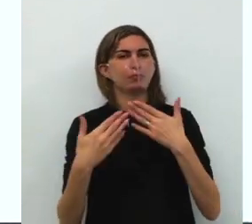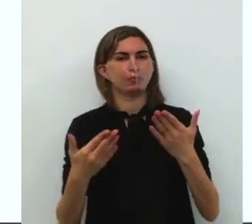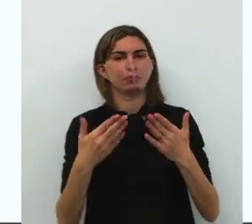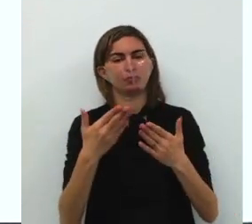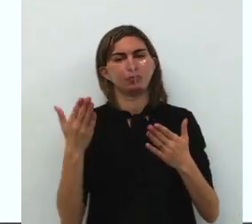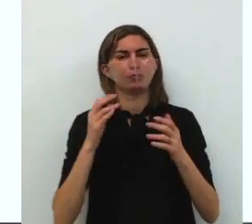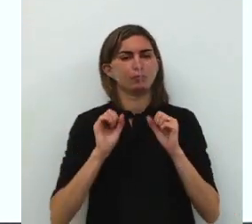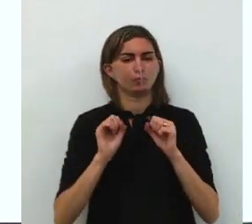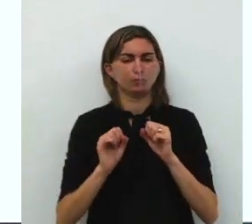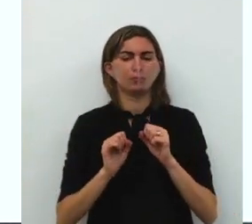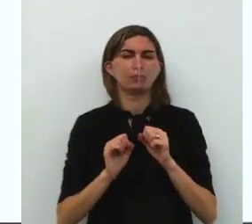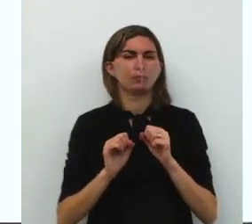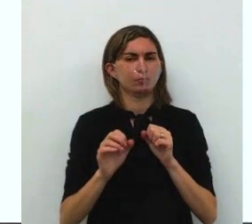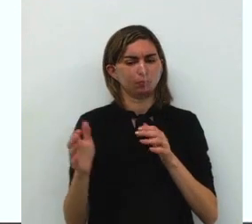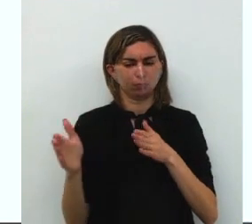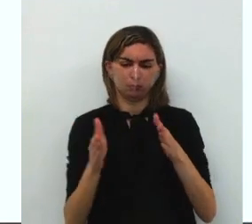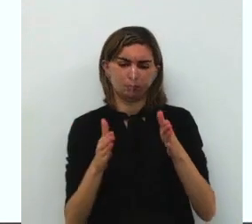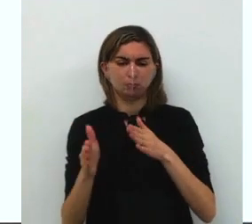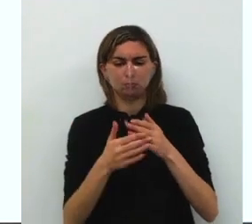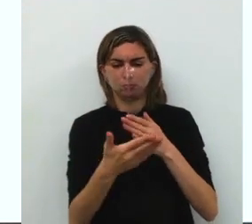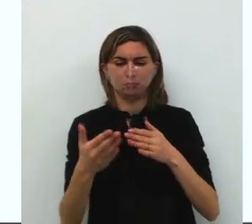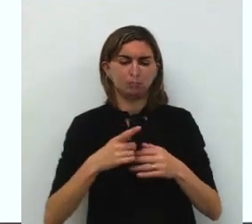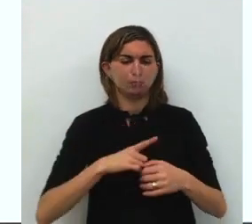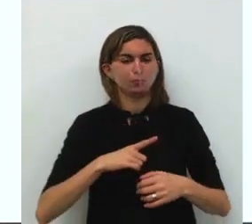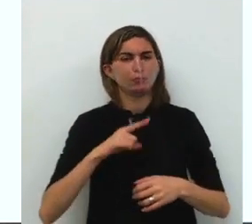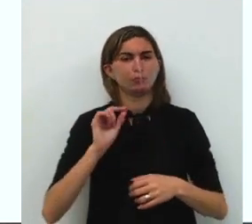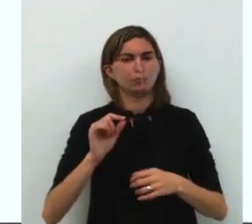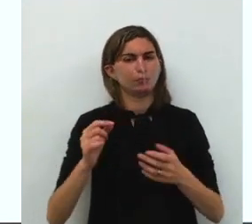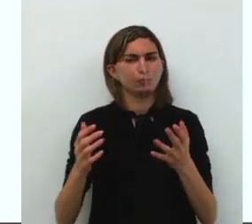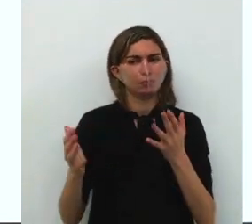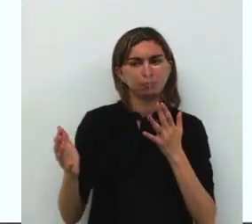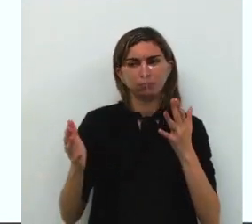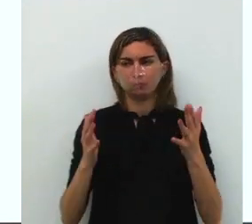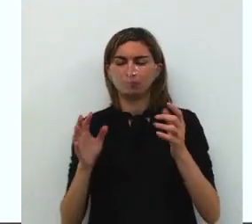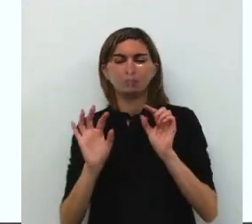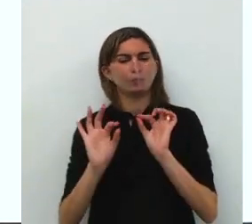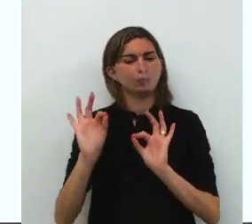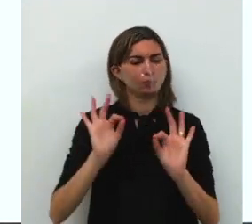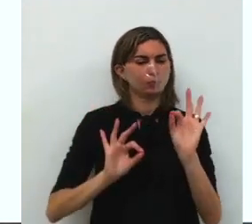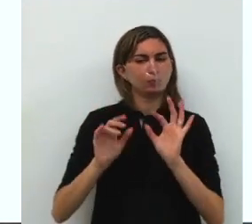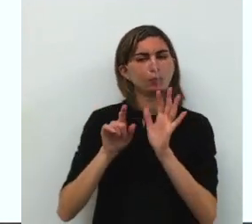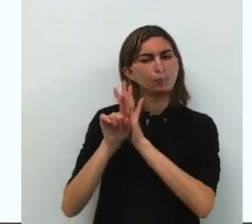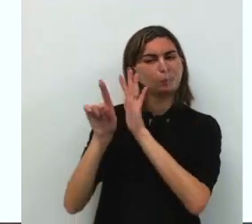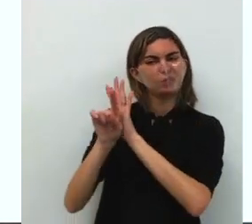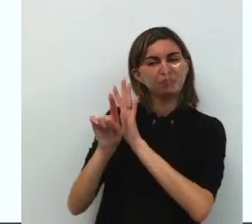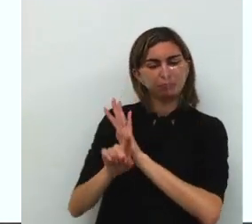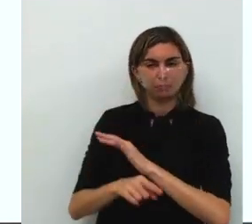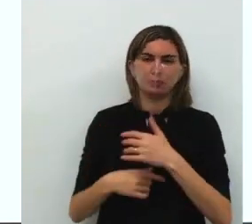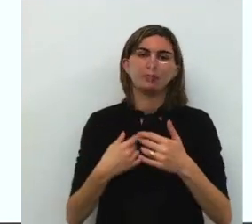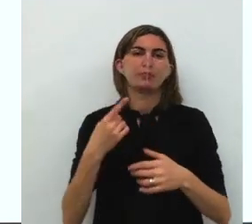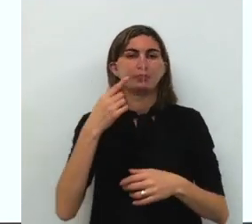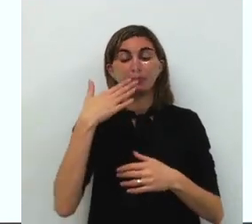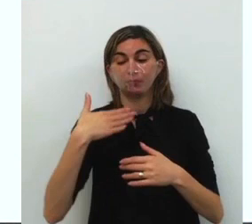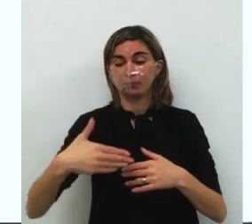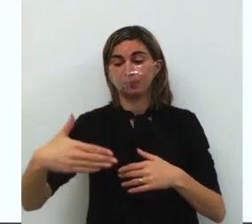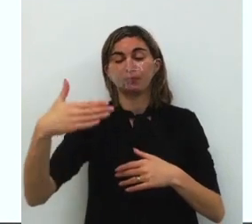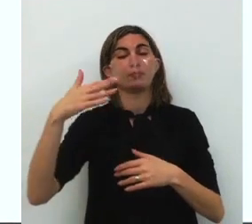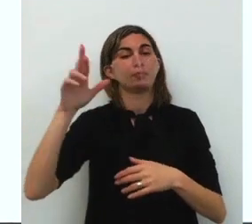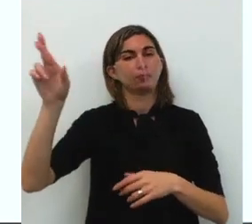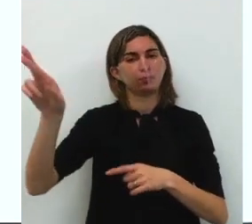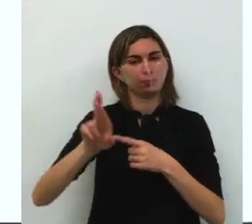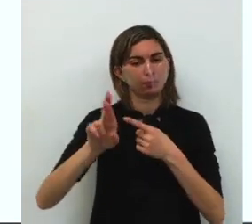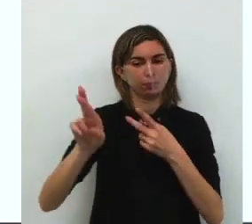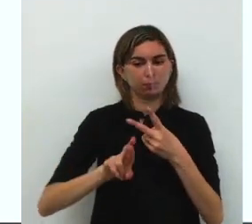gato. Você pode, naquele momento, se você tem o quê? Aquele jogo de cintura, o entrevistador, ele, a partir